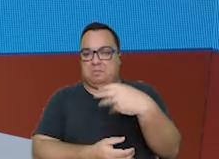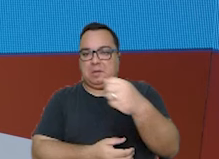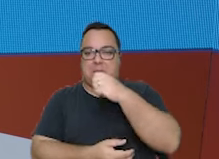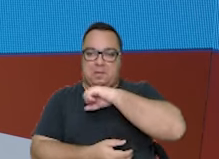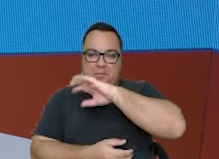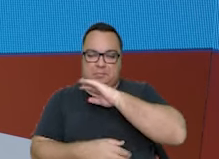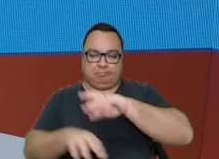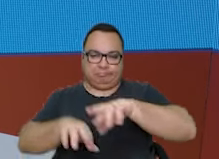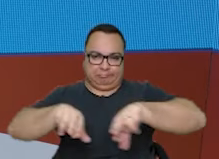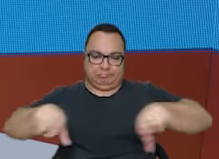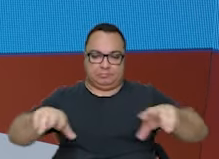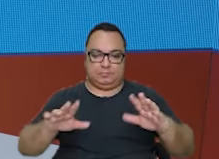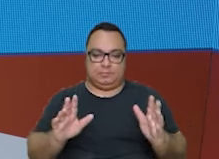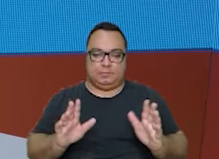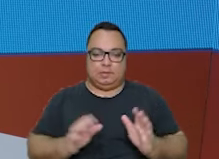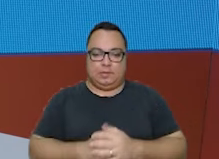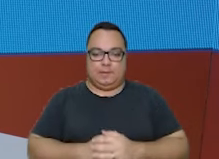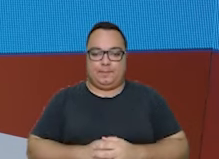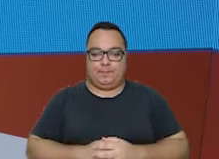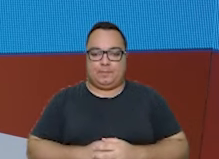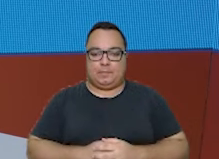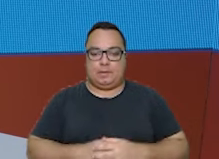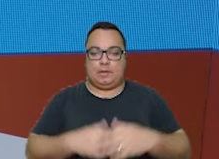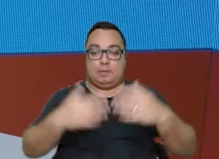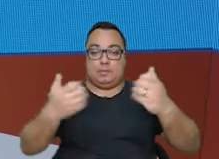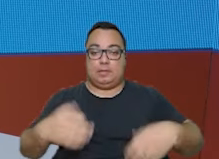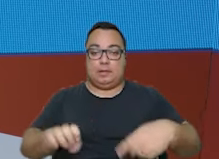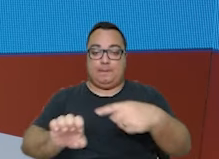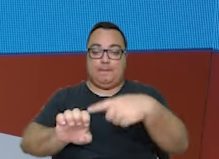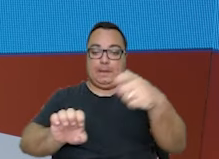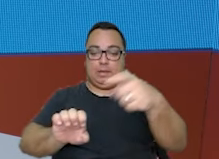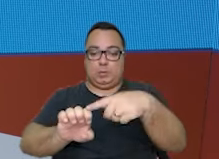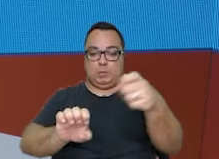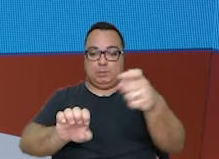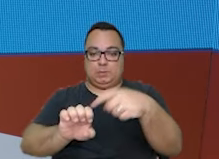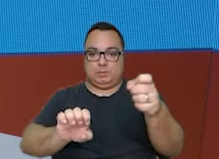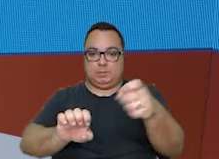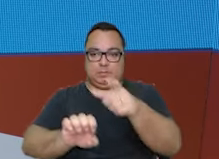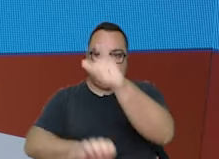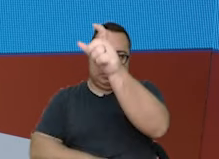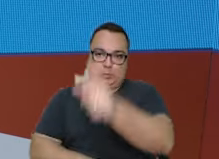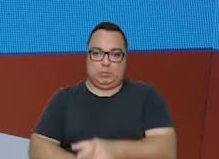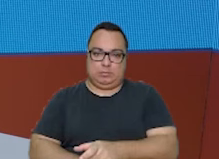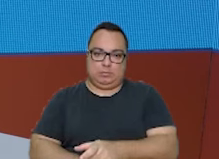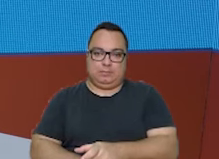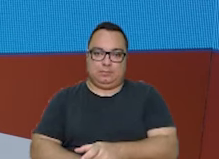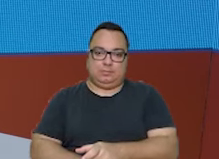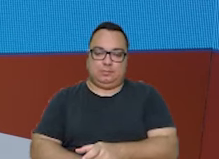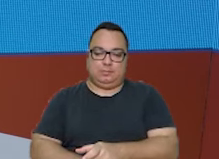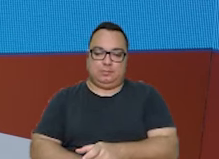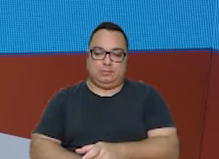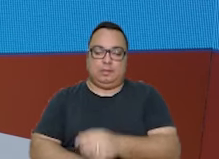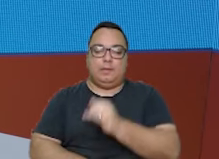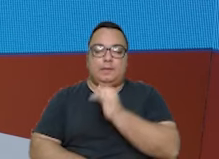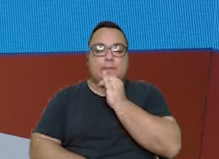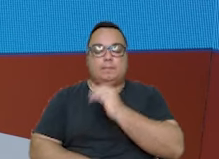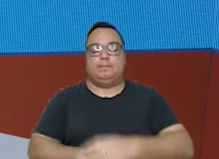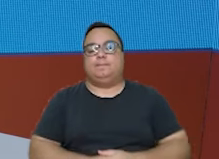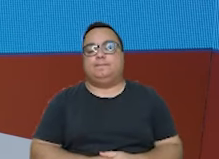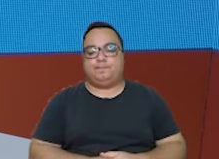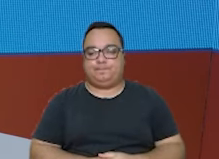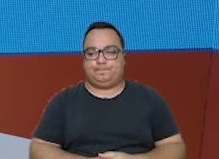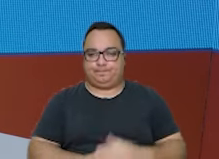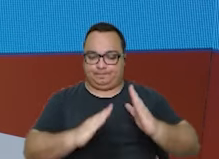tudo mais que é a figura da do Empreendedor ou da empreendedora da pessoa né Por exemplo lá perto de casa tem